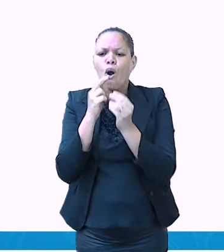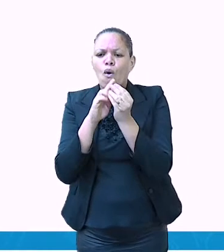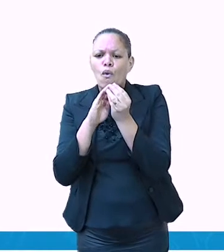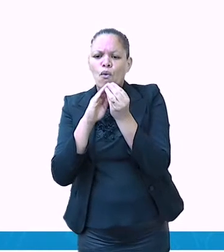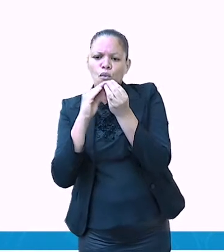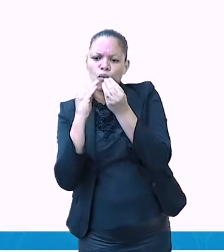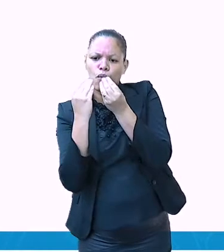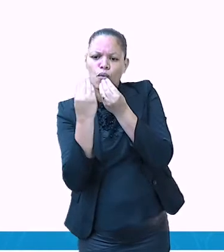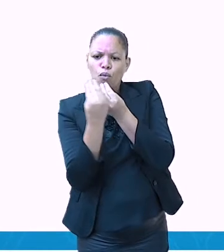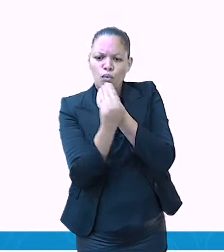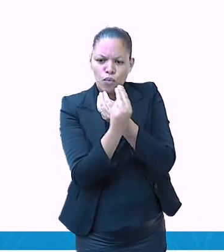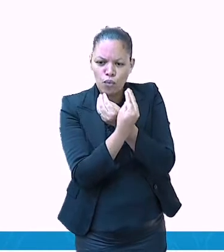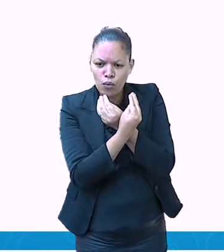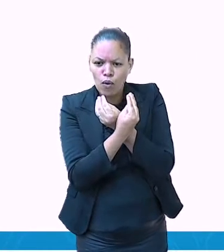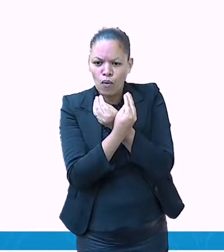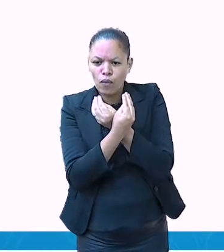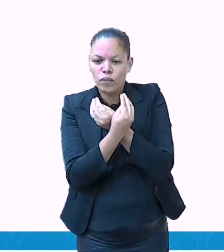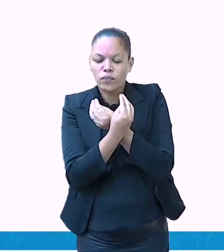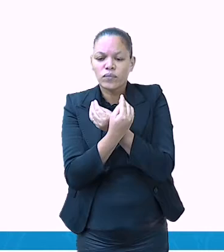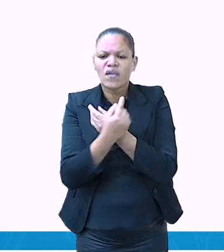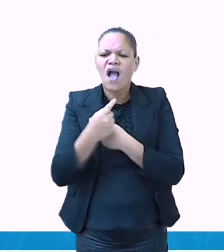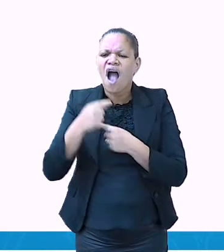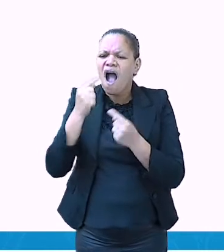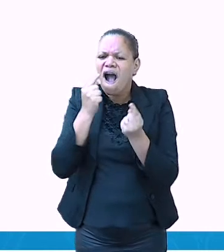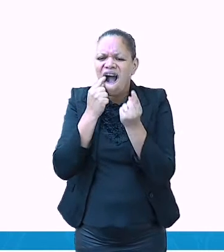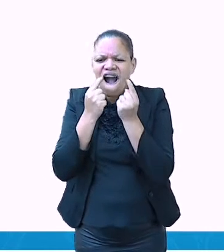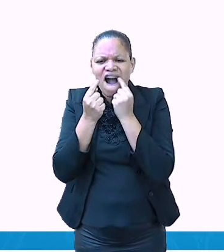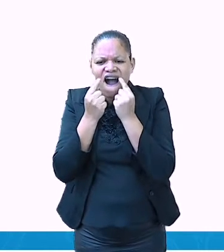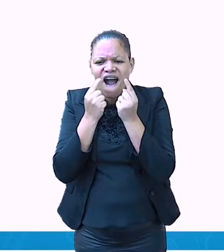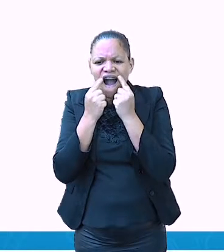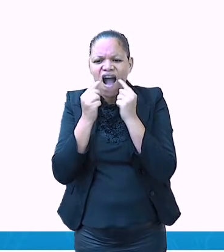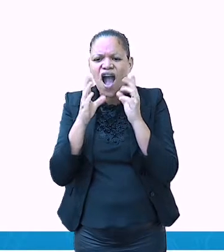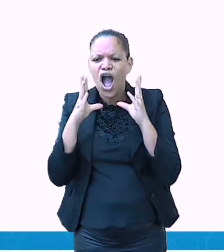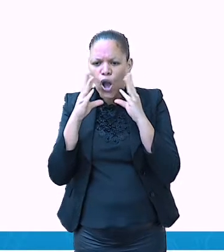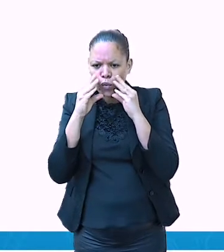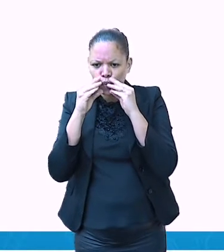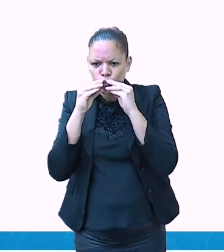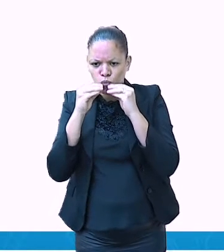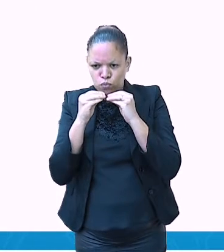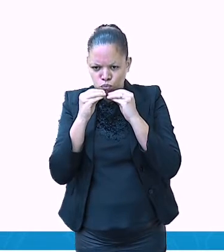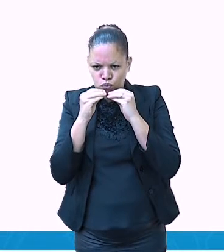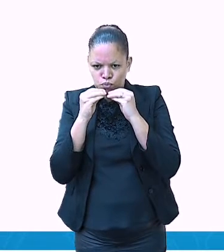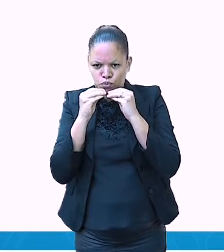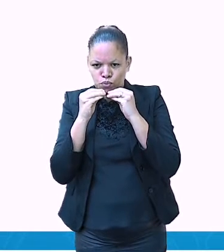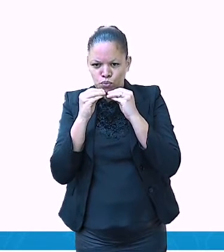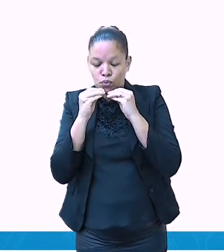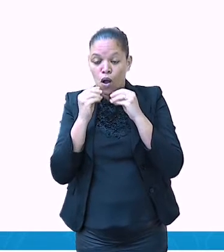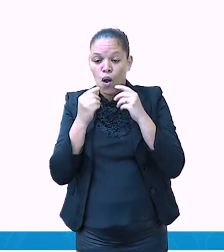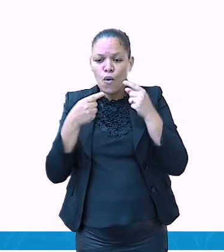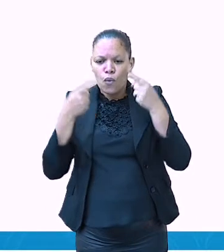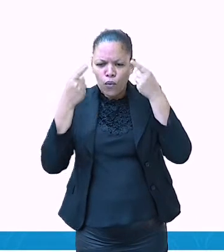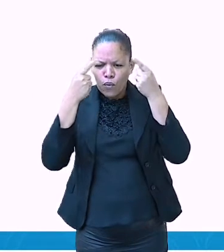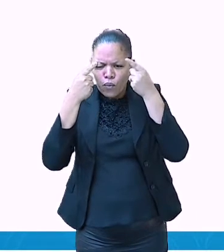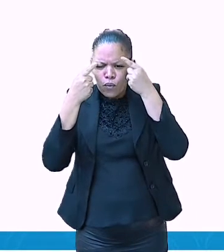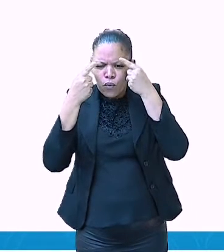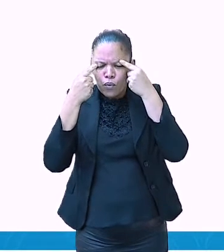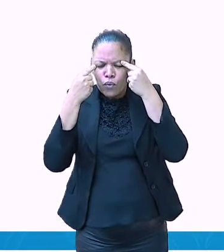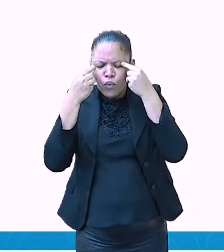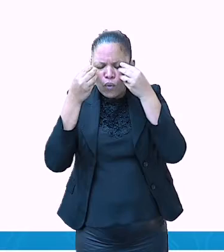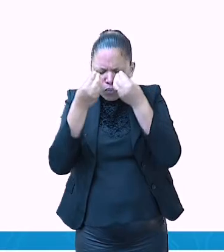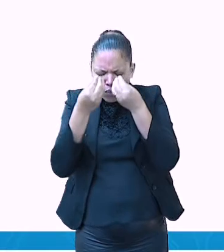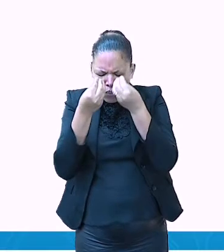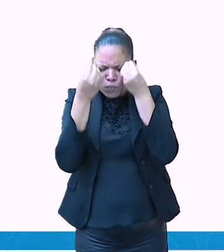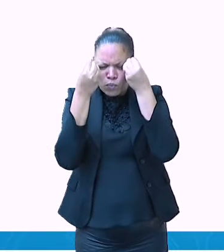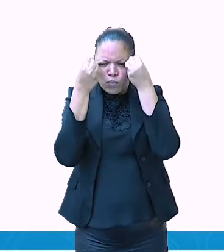Os olhos, eles são, mais afundados, tá vendo? E ele não é um animal